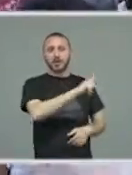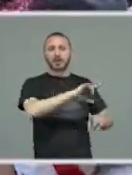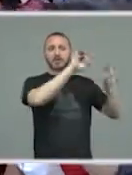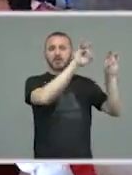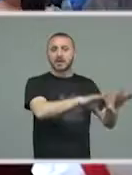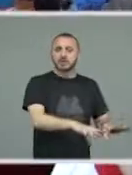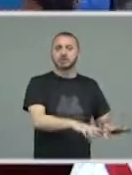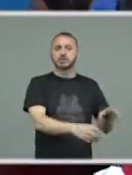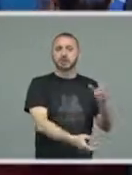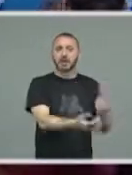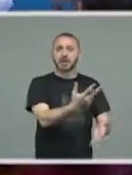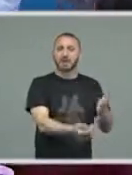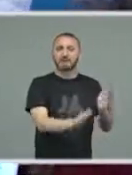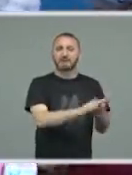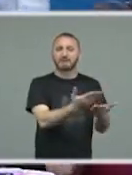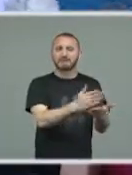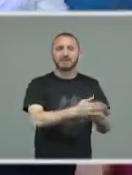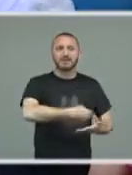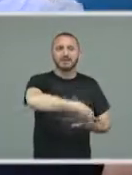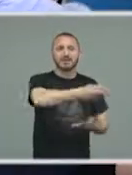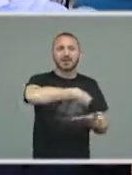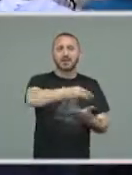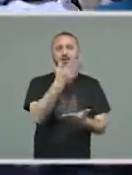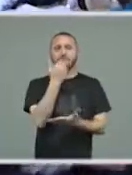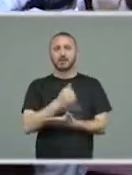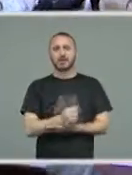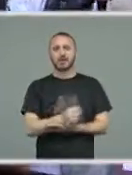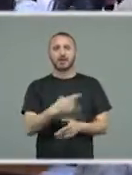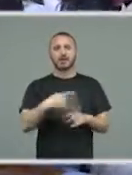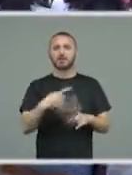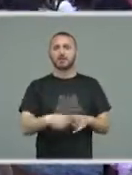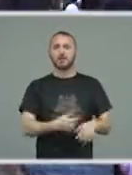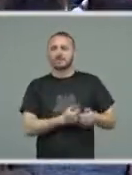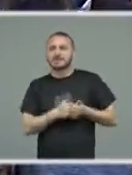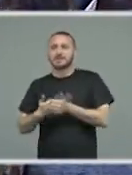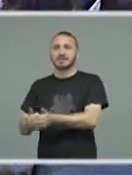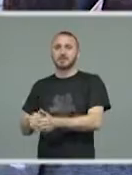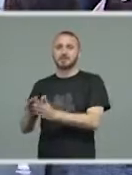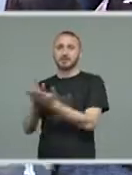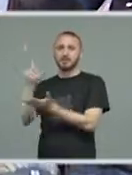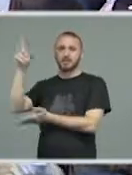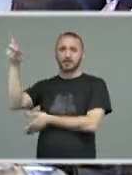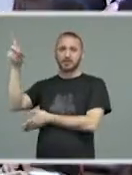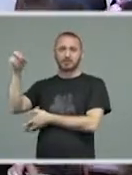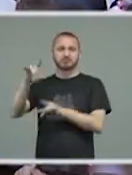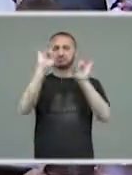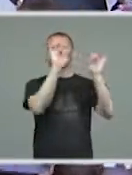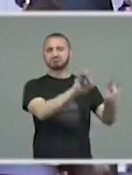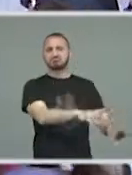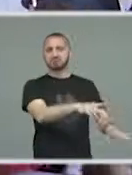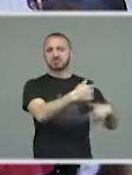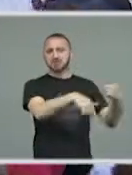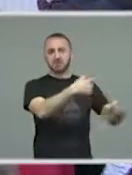um assado e dar de comer. Enquanto ficarmos com nossos arados, nós iremos perder